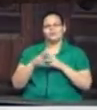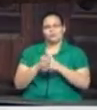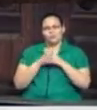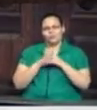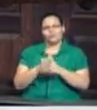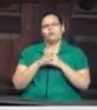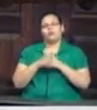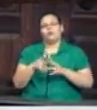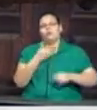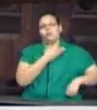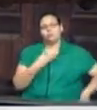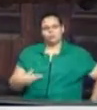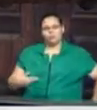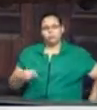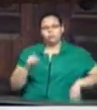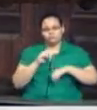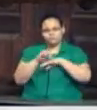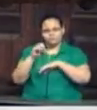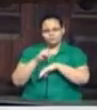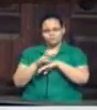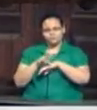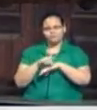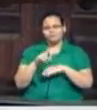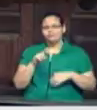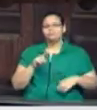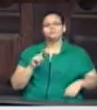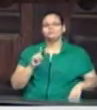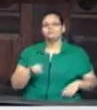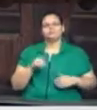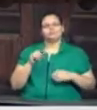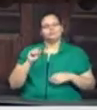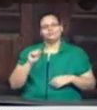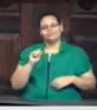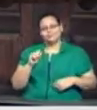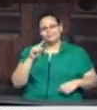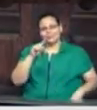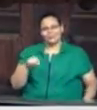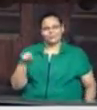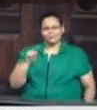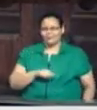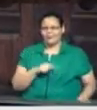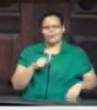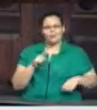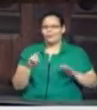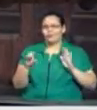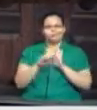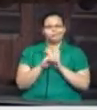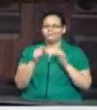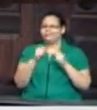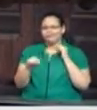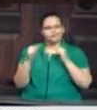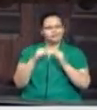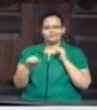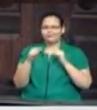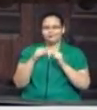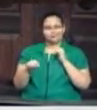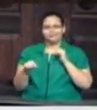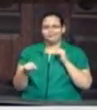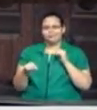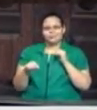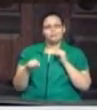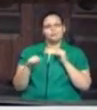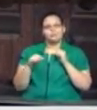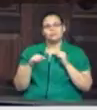desse governo, a mensagem vai necessariamente cair por inconstitucionalidade. Fundos que